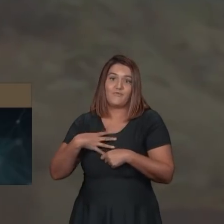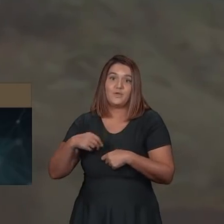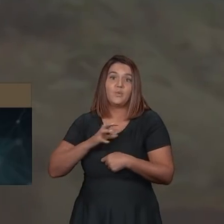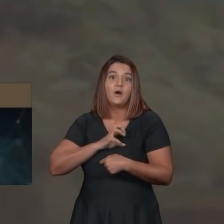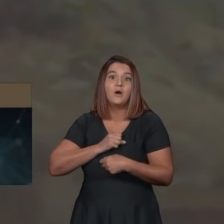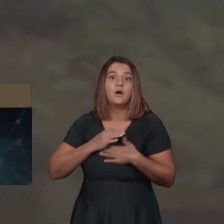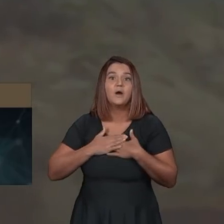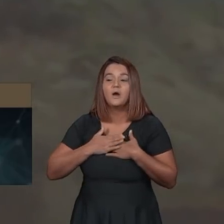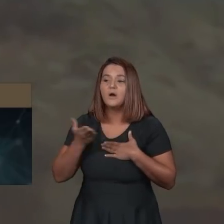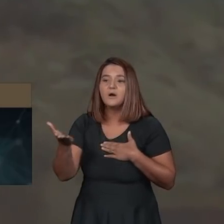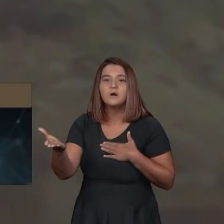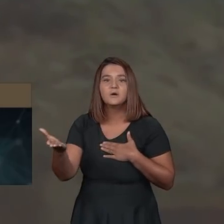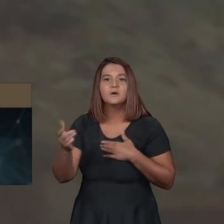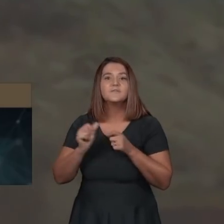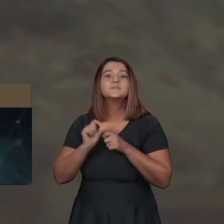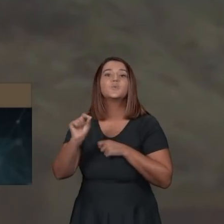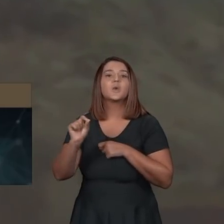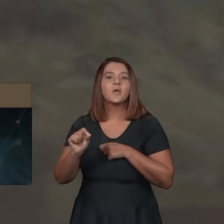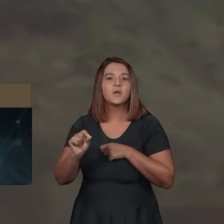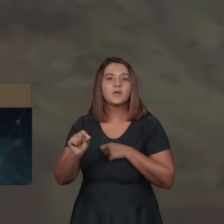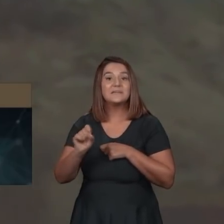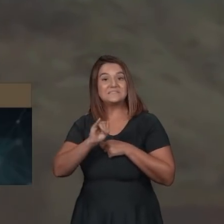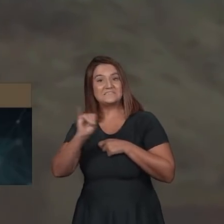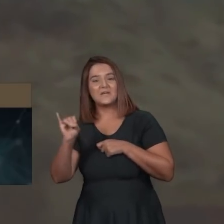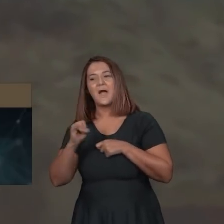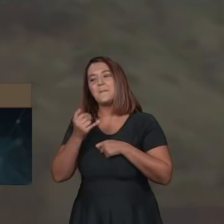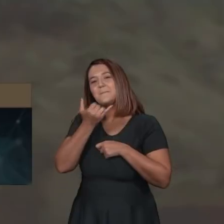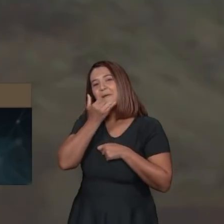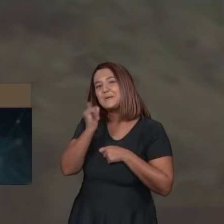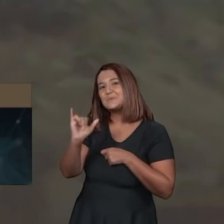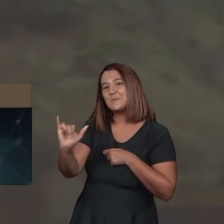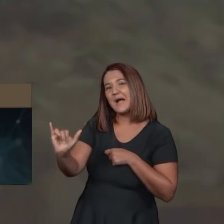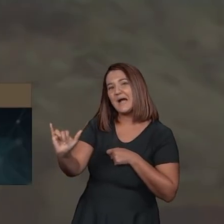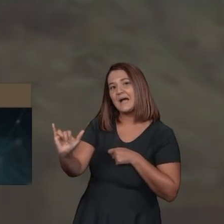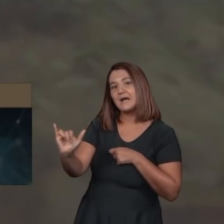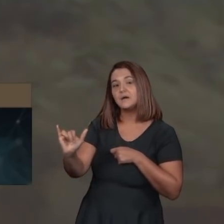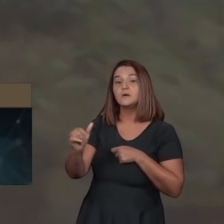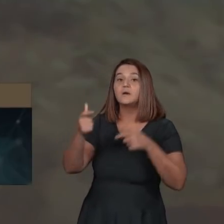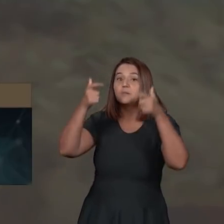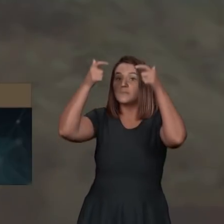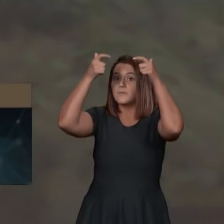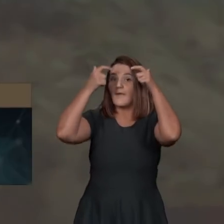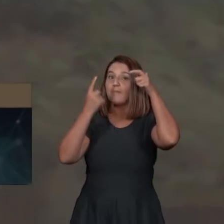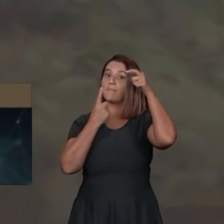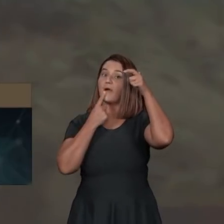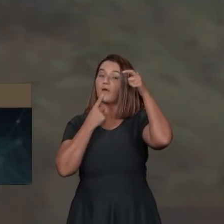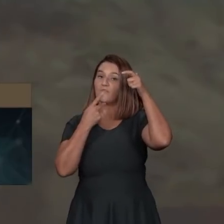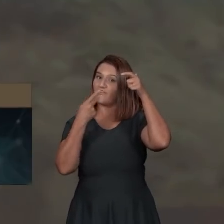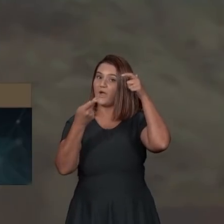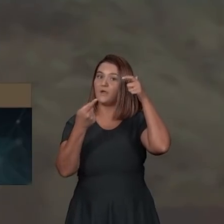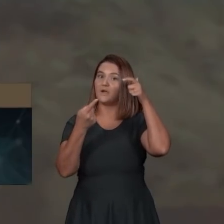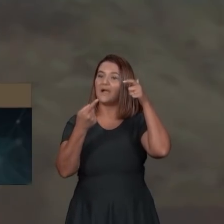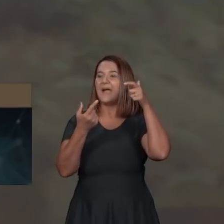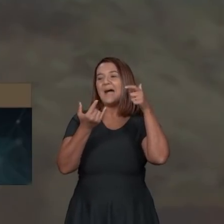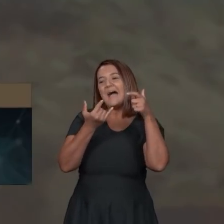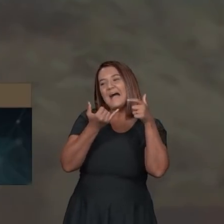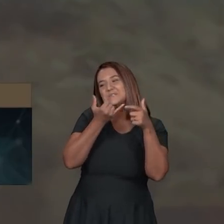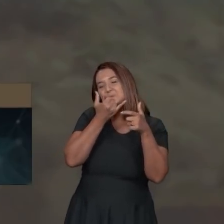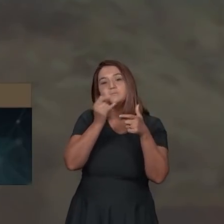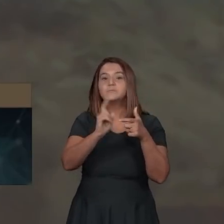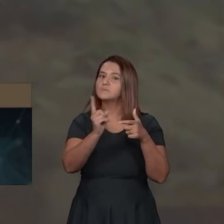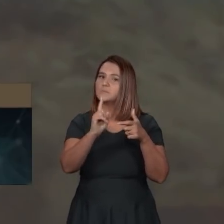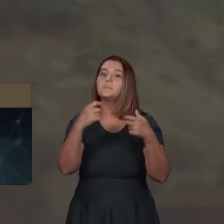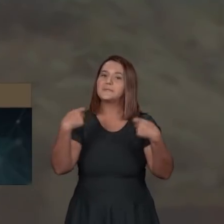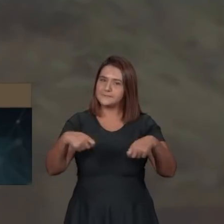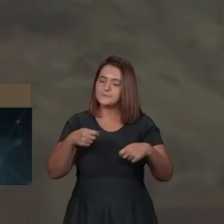resposta aqui coloca você numa situação complicada, porque palavra de rei não volta atrás. Se você volta atrás por causa do seu filho, você está